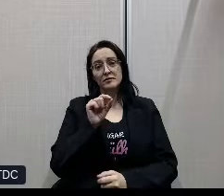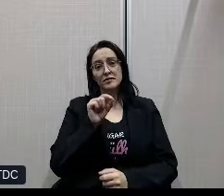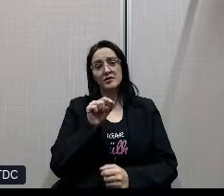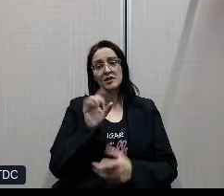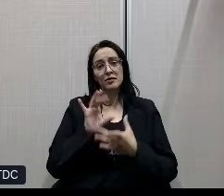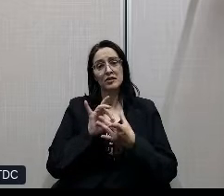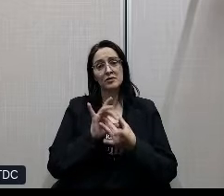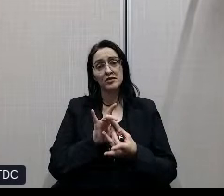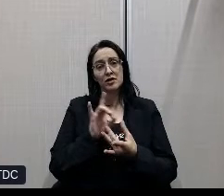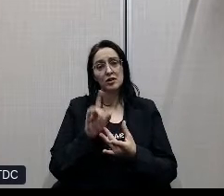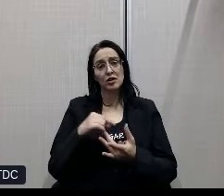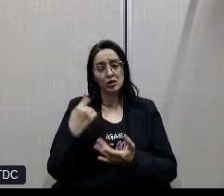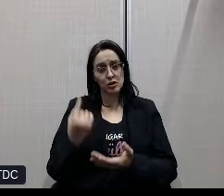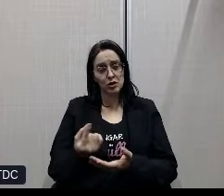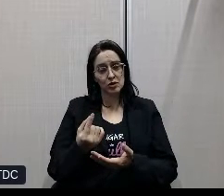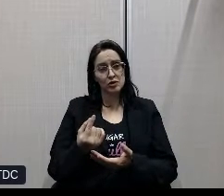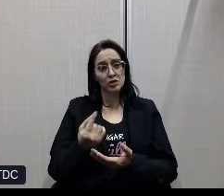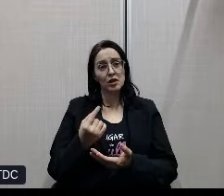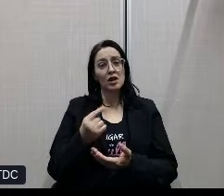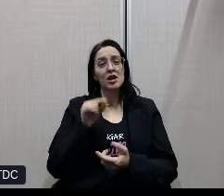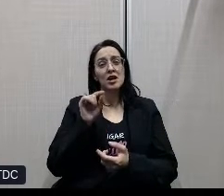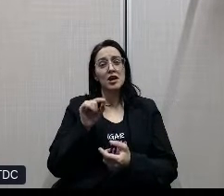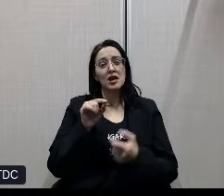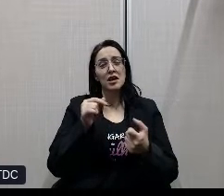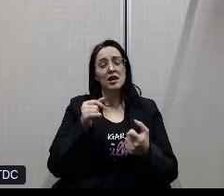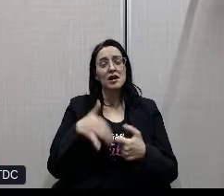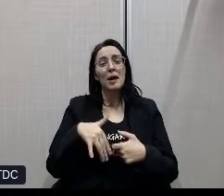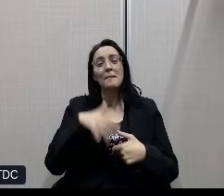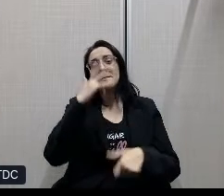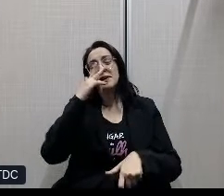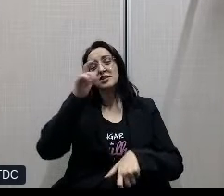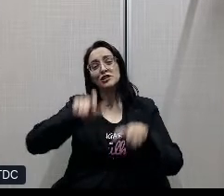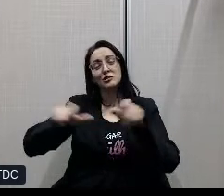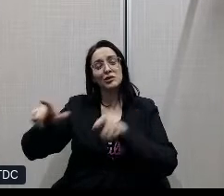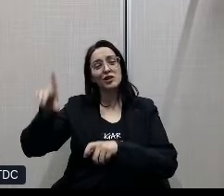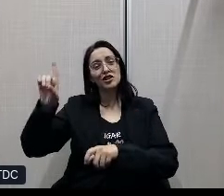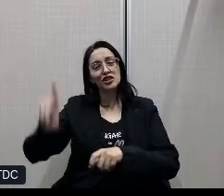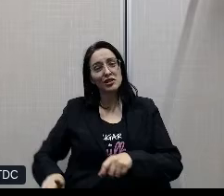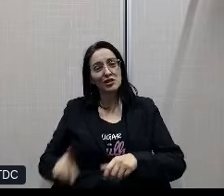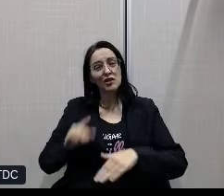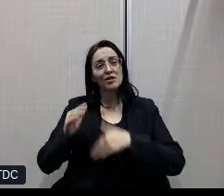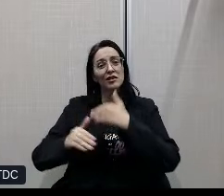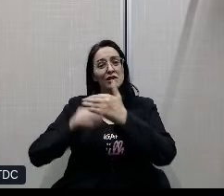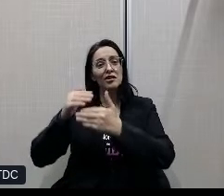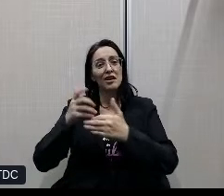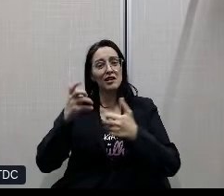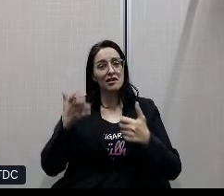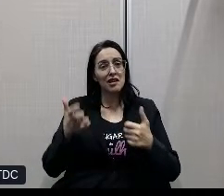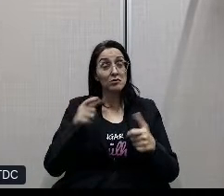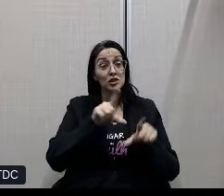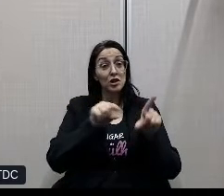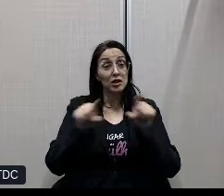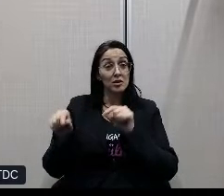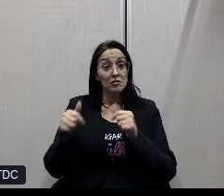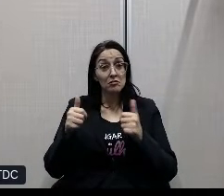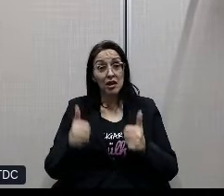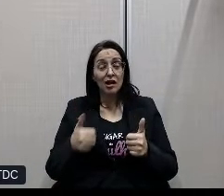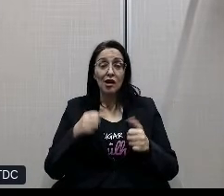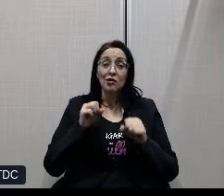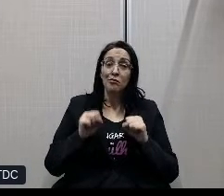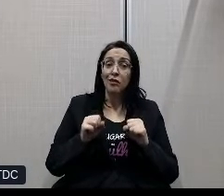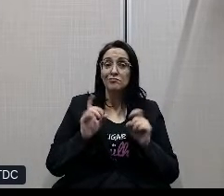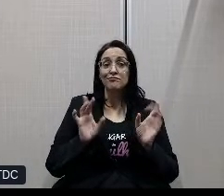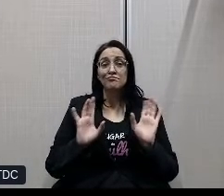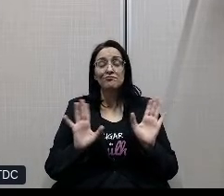com o nosso interesse. Se o selecionador e o executivo pretendem fazer carreira e serem ricos e bem-sucedidos, podem não gostar